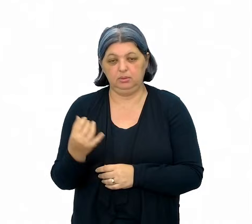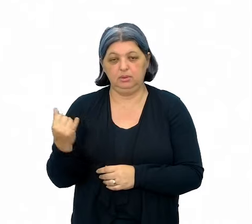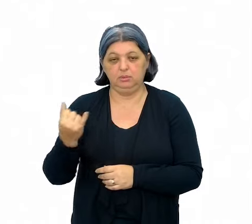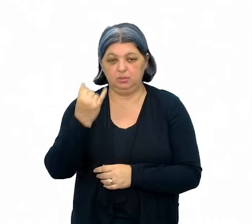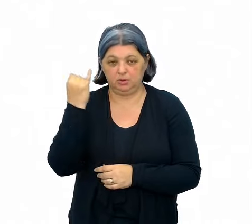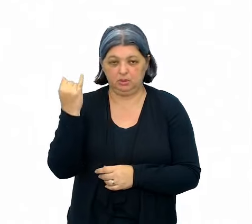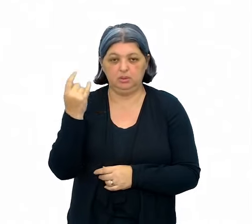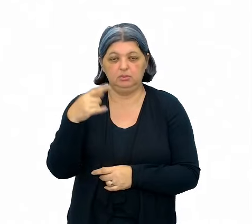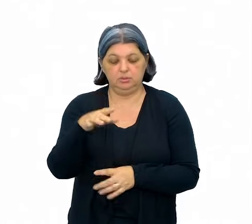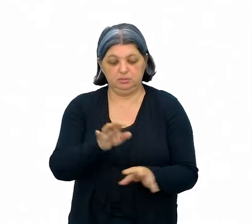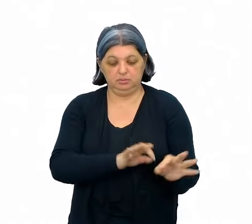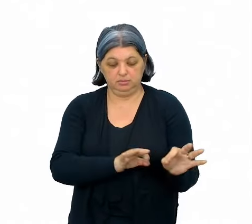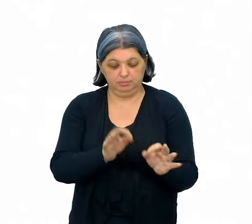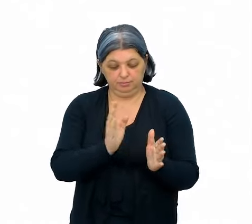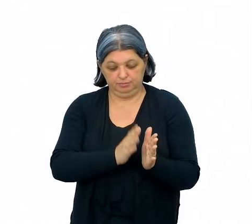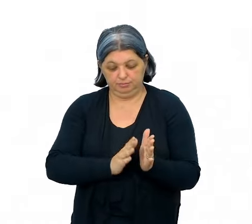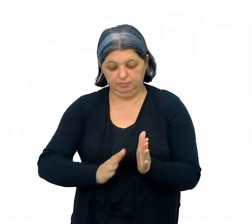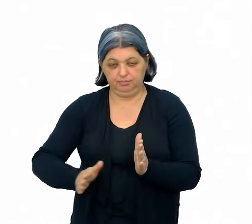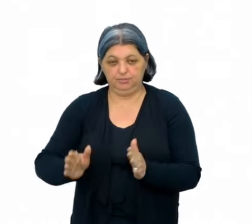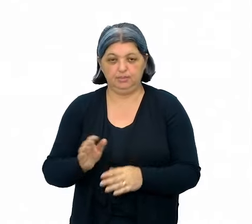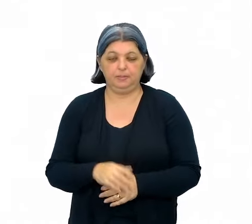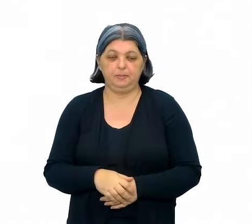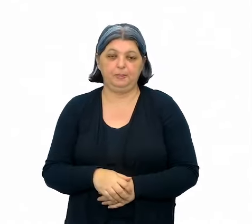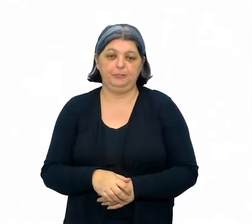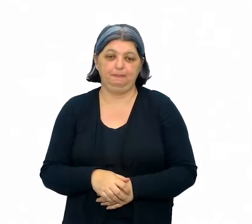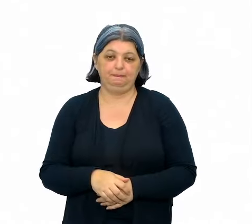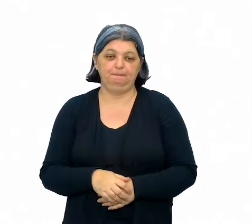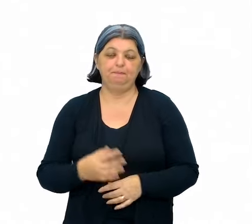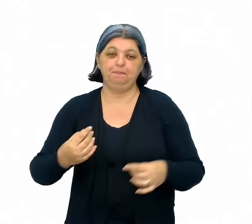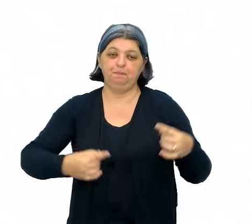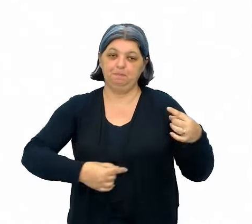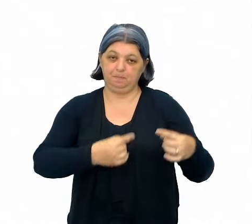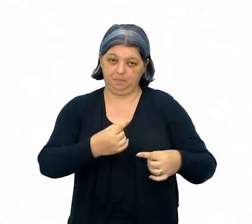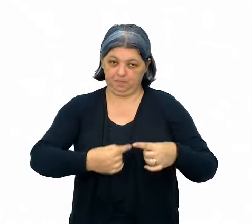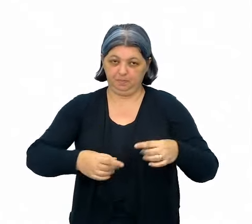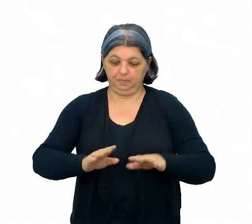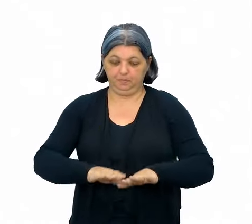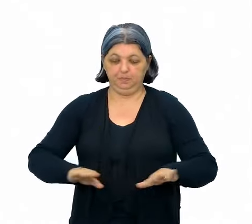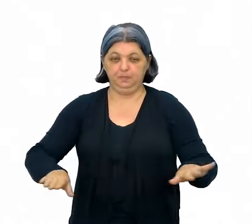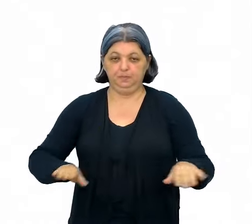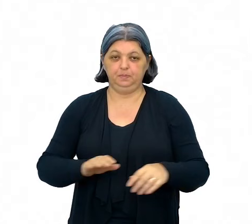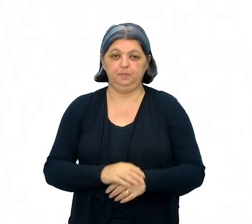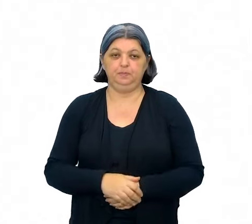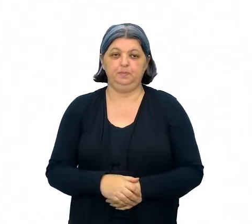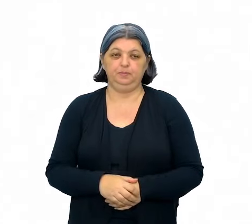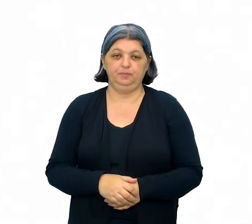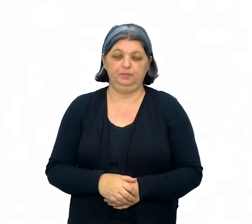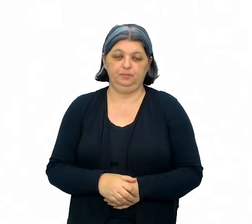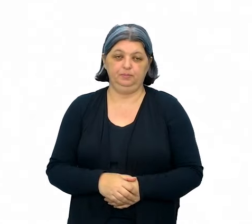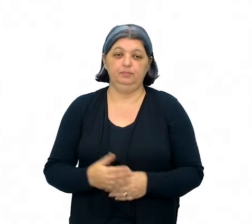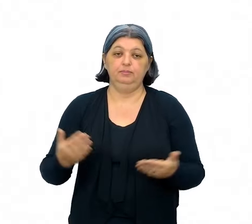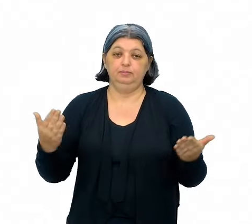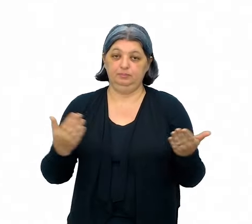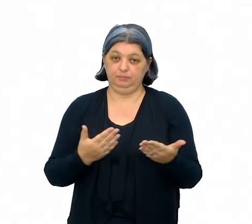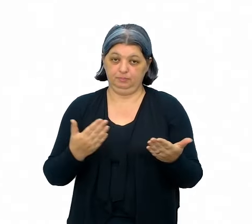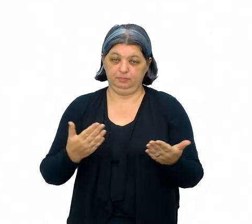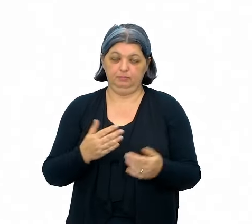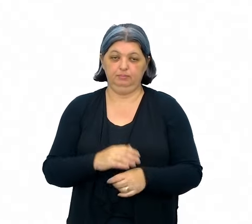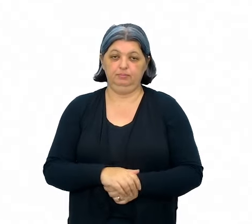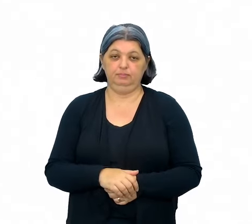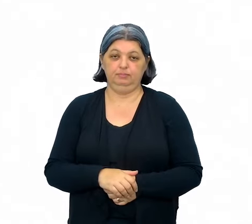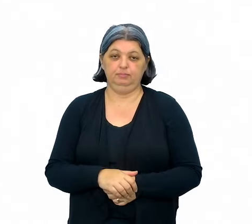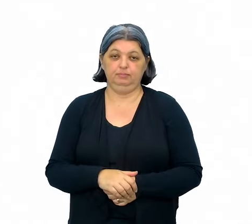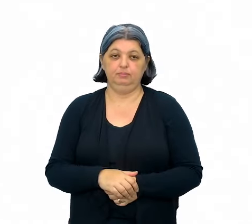façam esse planejamento e essa discussão com as crianças. Agora, nós vamos conhecer